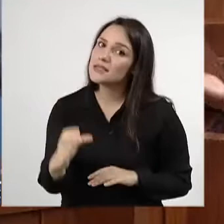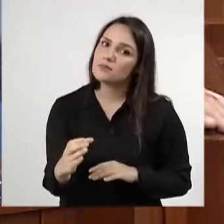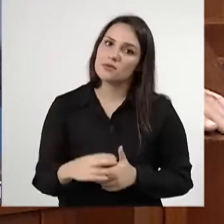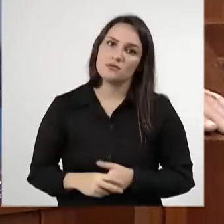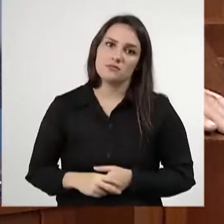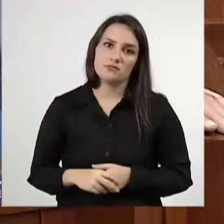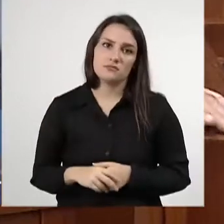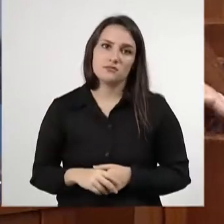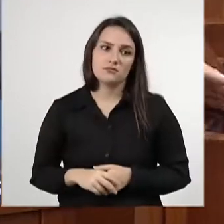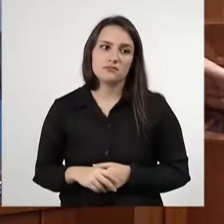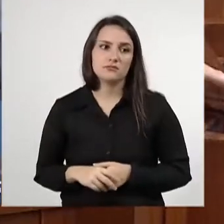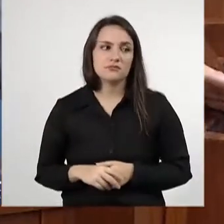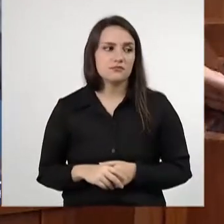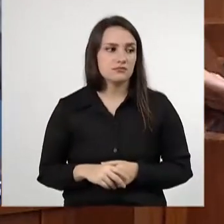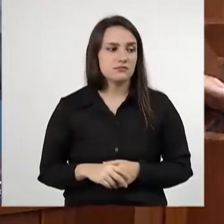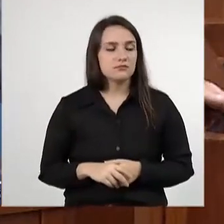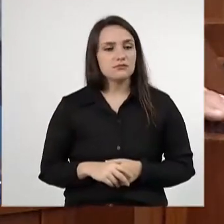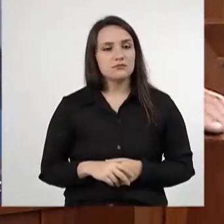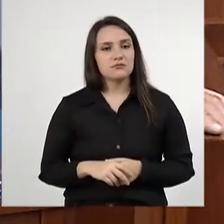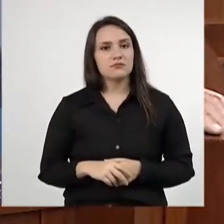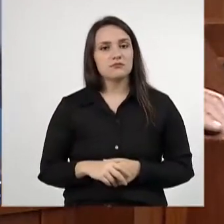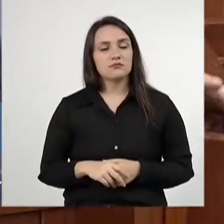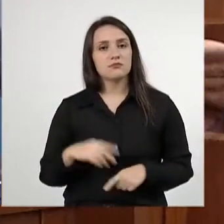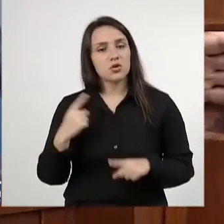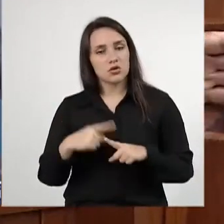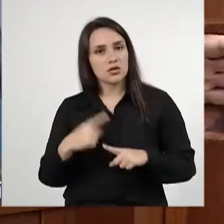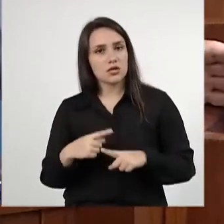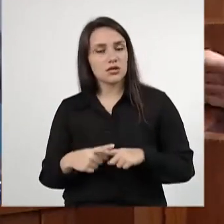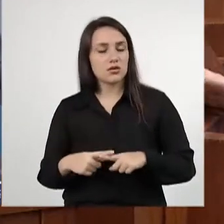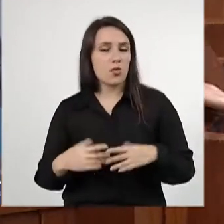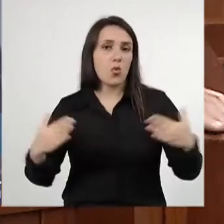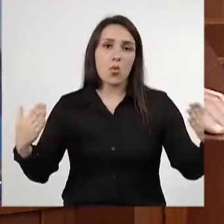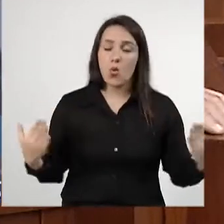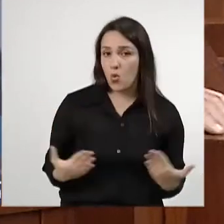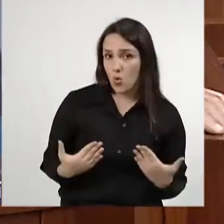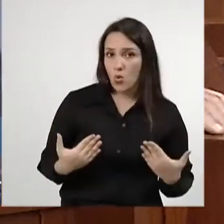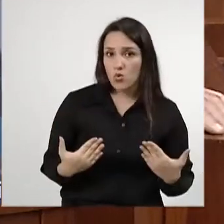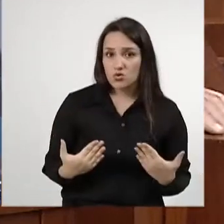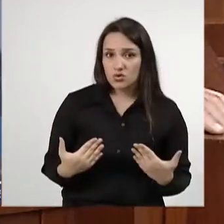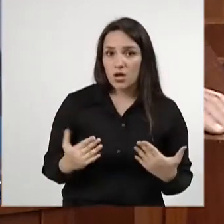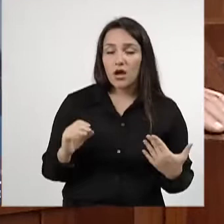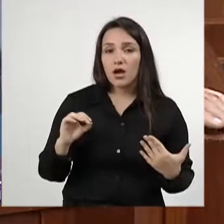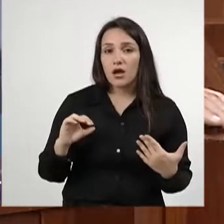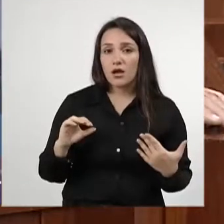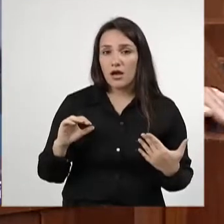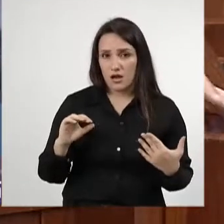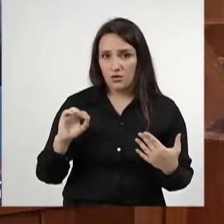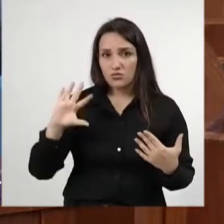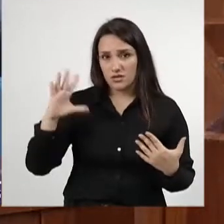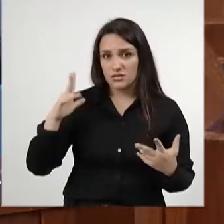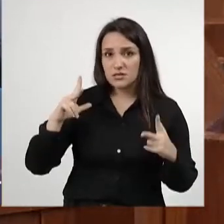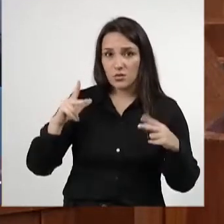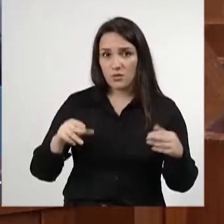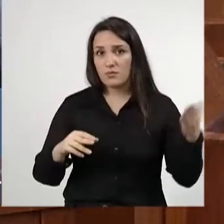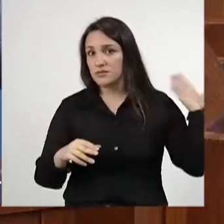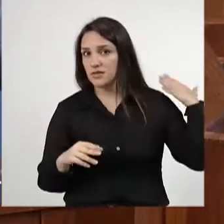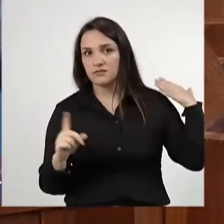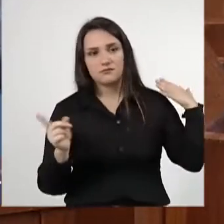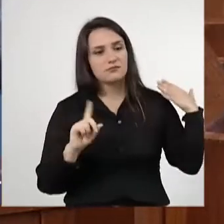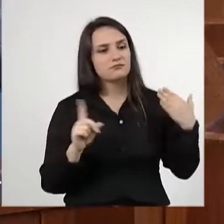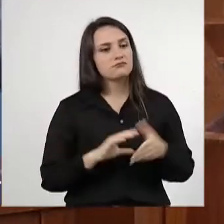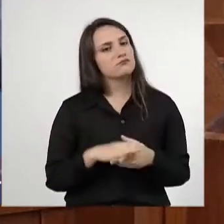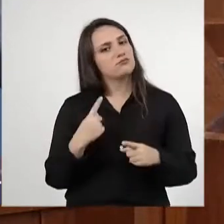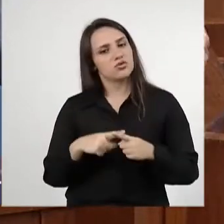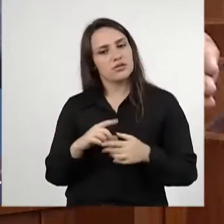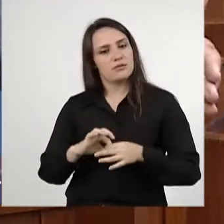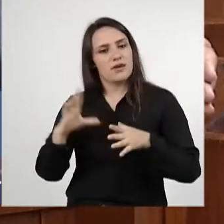acontecia nesse Estado, felizmente, hoje não está acontecendo mais. Porque não está permitindo